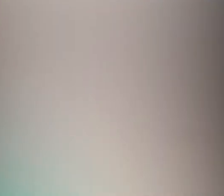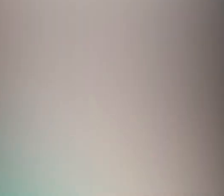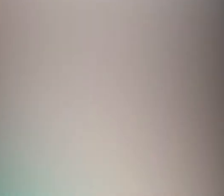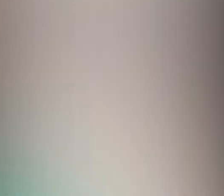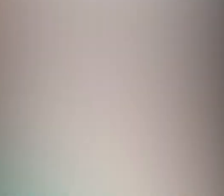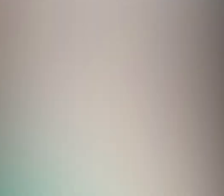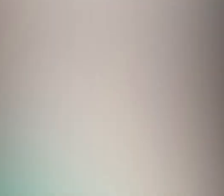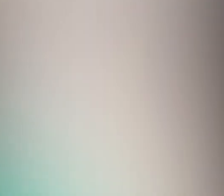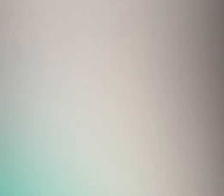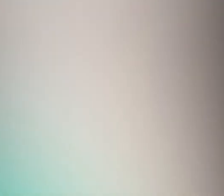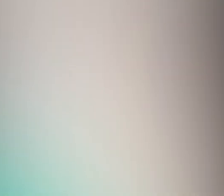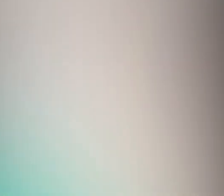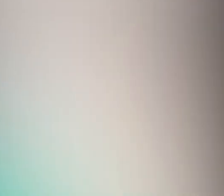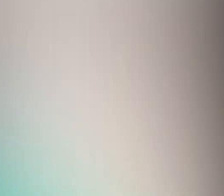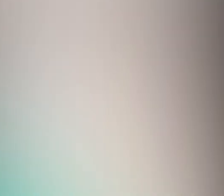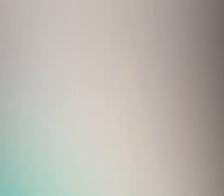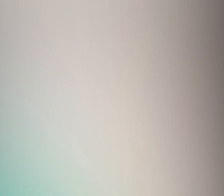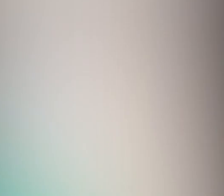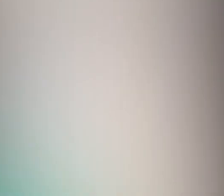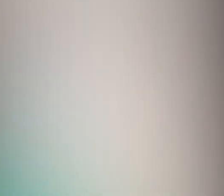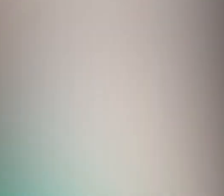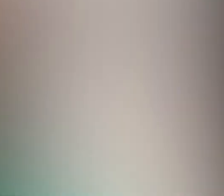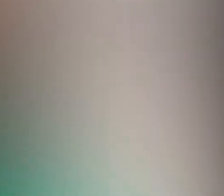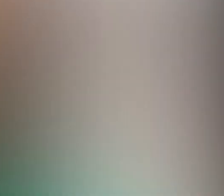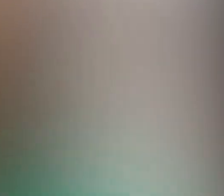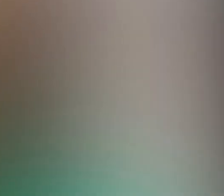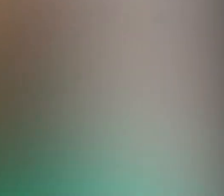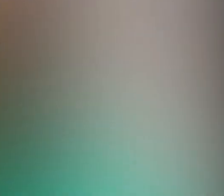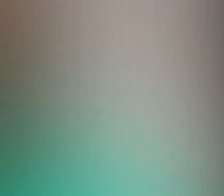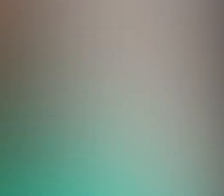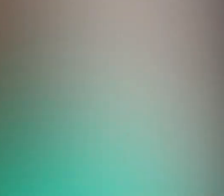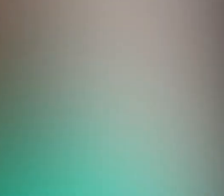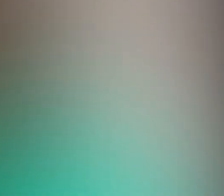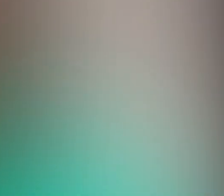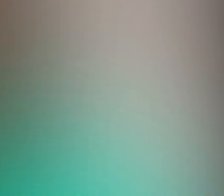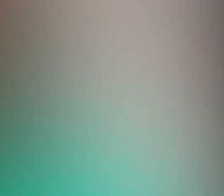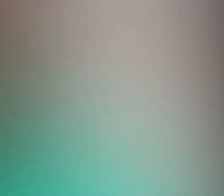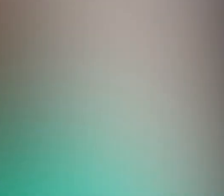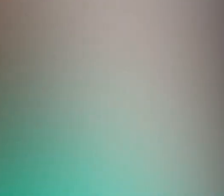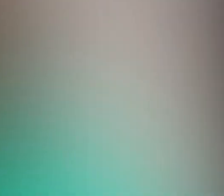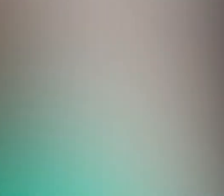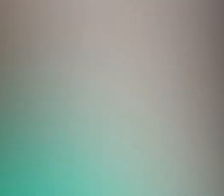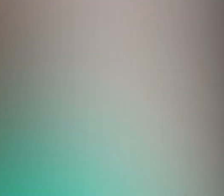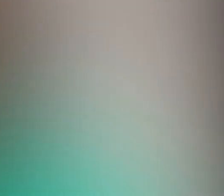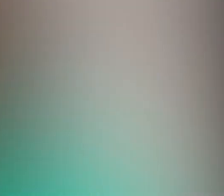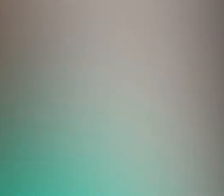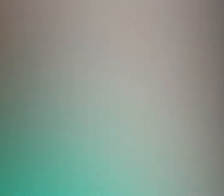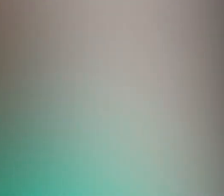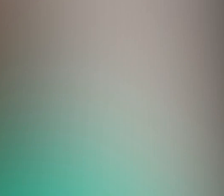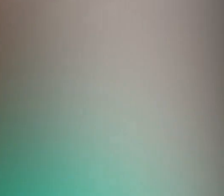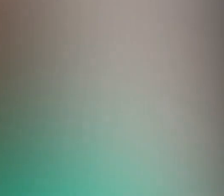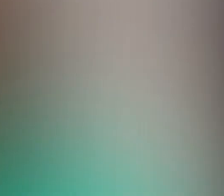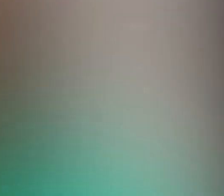Deus pelo Brasil e pelo mundo, Vamos estar, irmãos, intensificando cada vez nossas orações